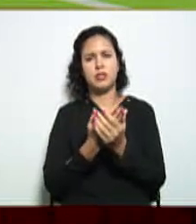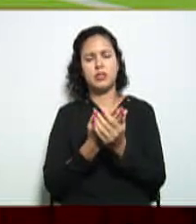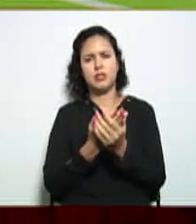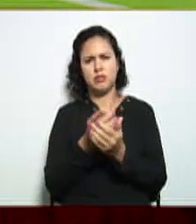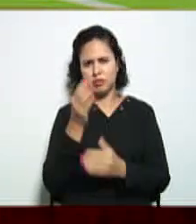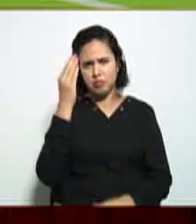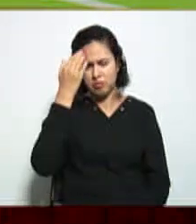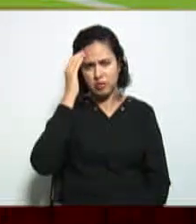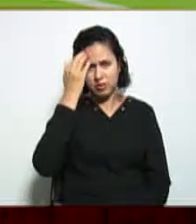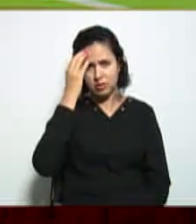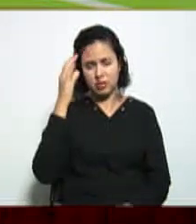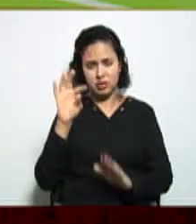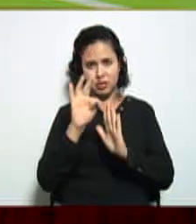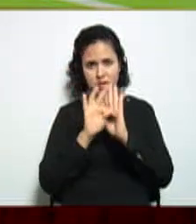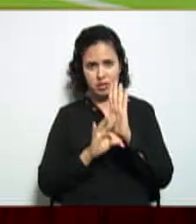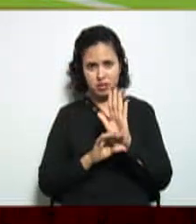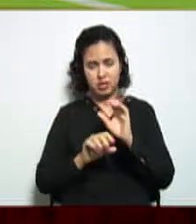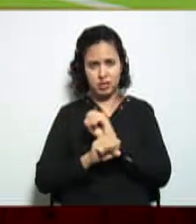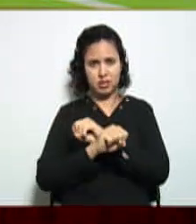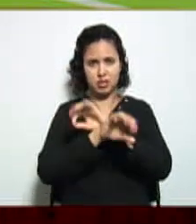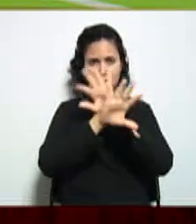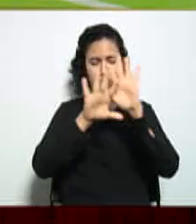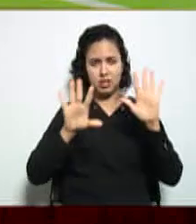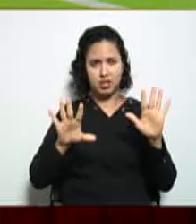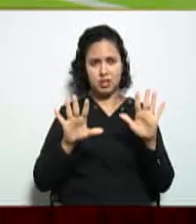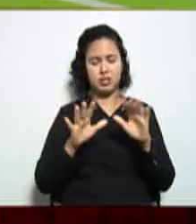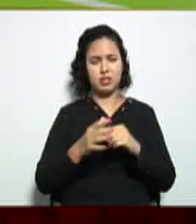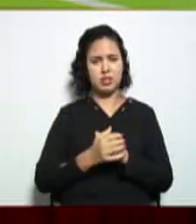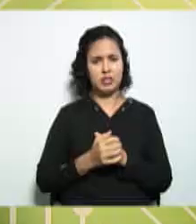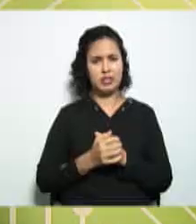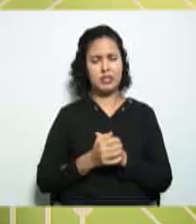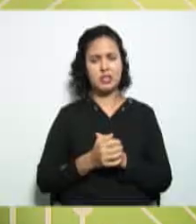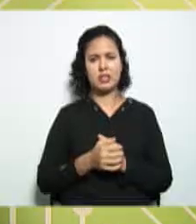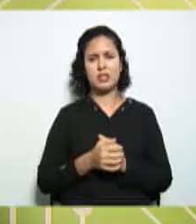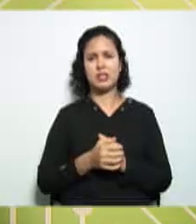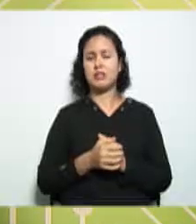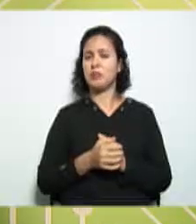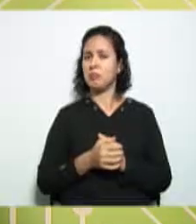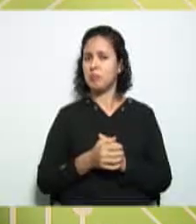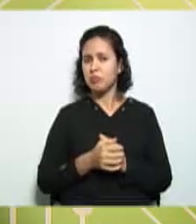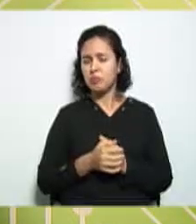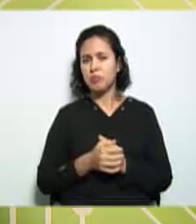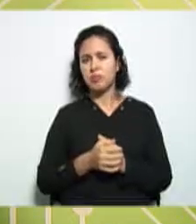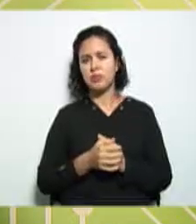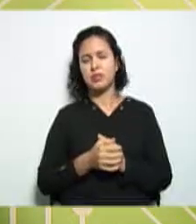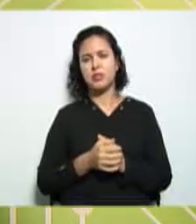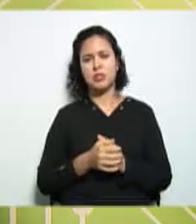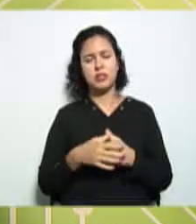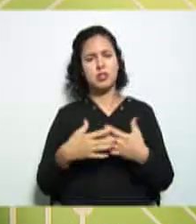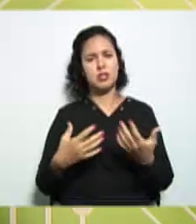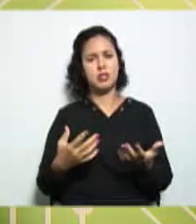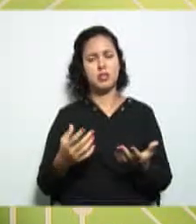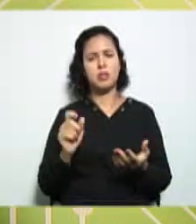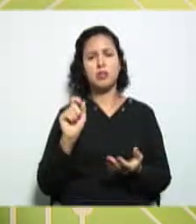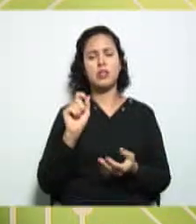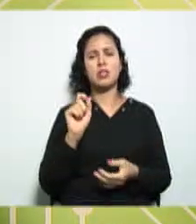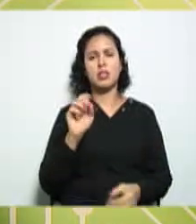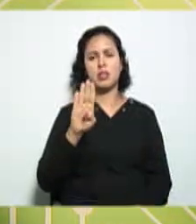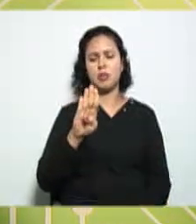Vocês entenderam esse texto? Ele tá claro, professora Ariadne? Será que deu para entender esse negócio? Quanto é que será que é um